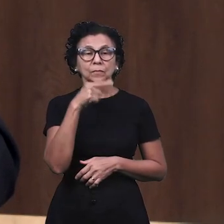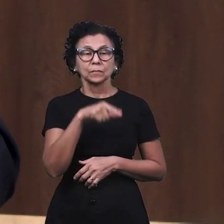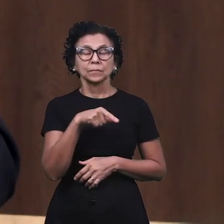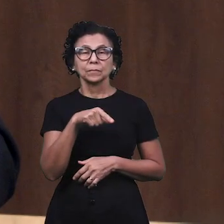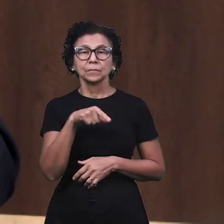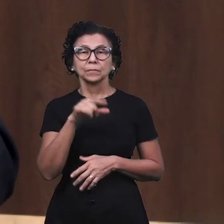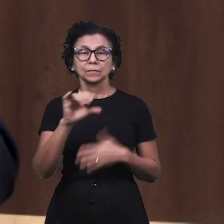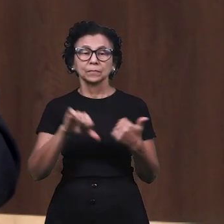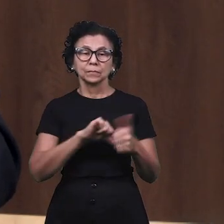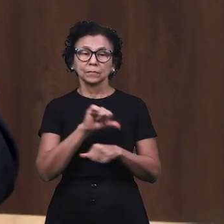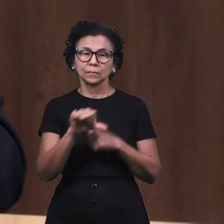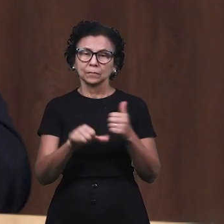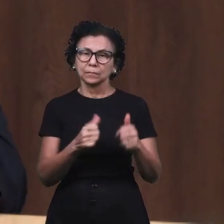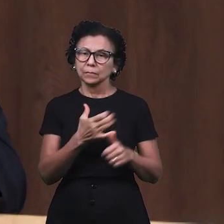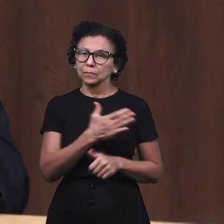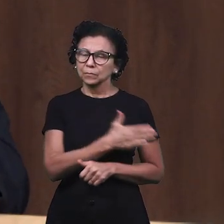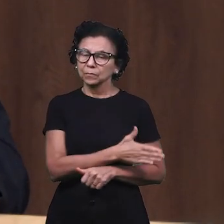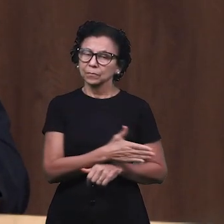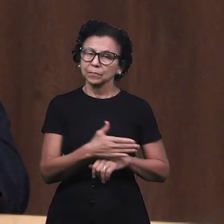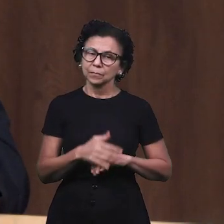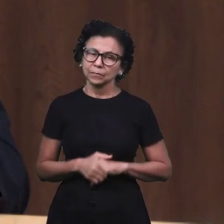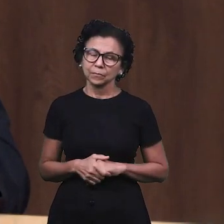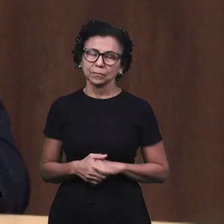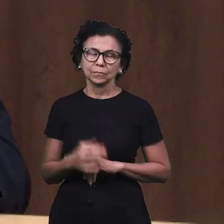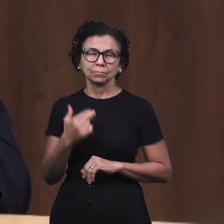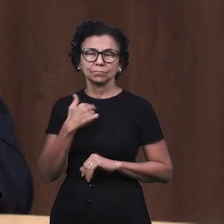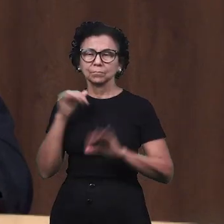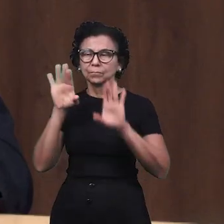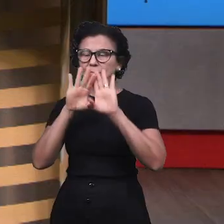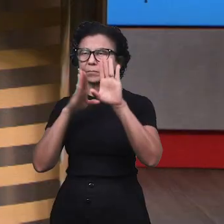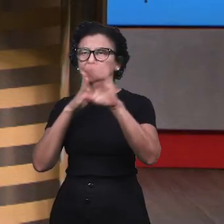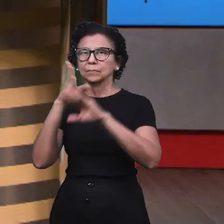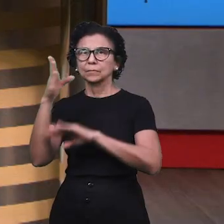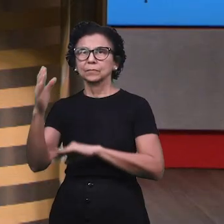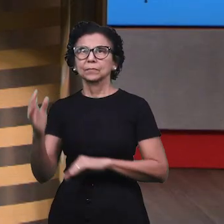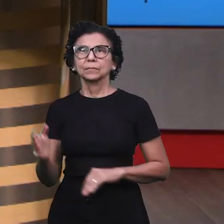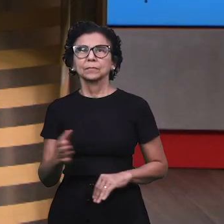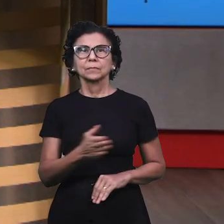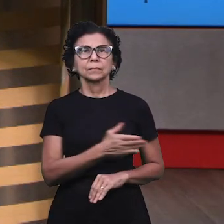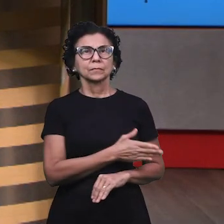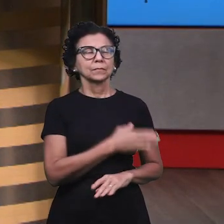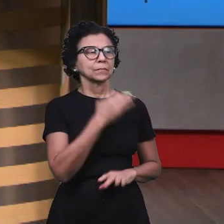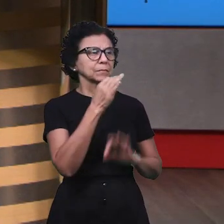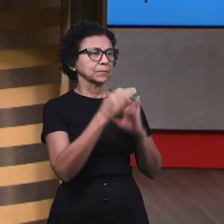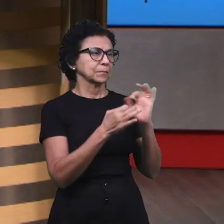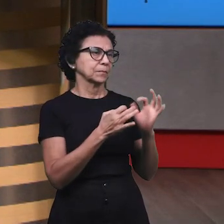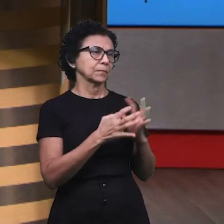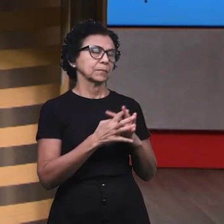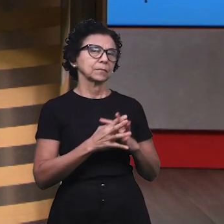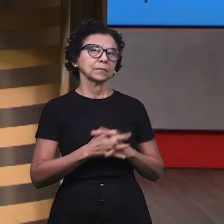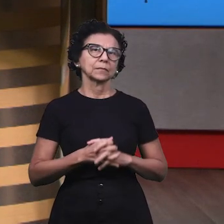do Espírito não pode entrar no reino dos céus. Pode até comentar o restante.